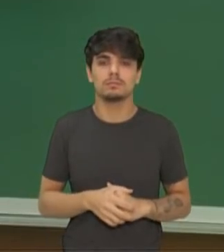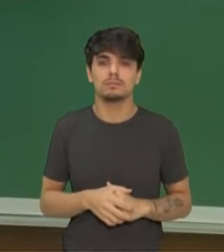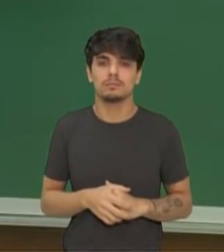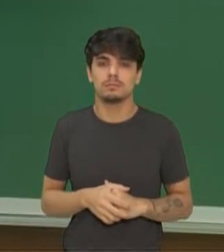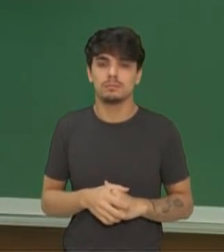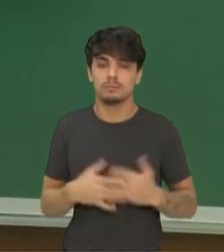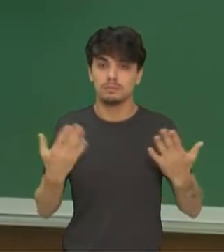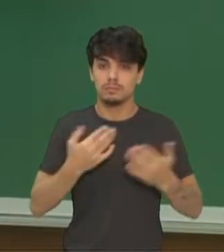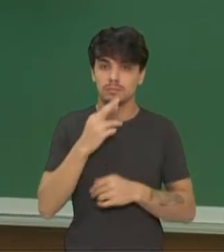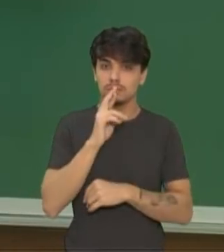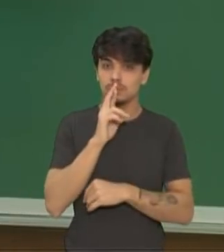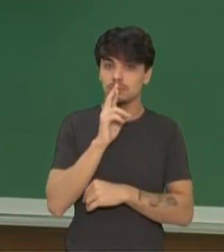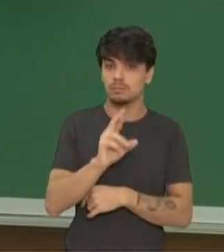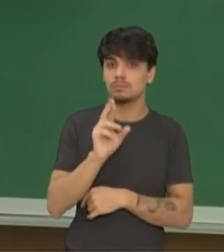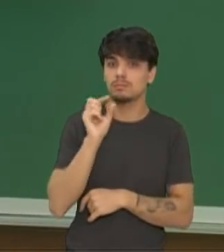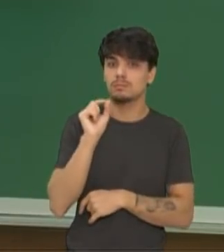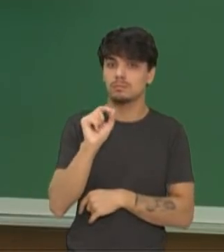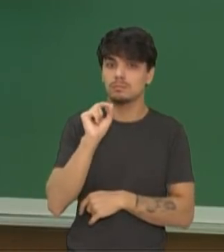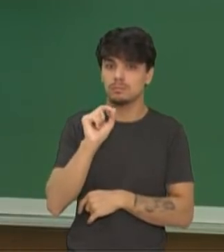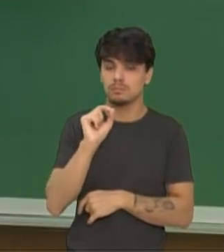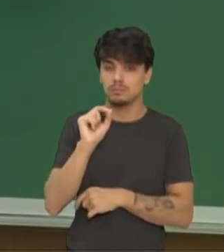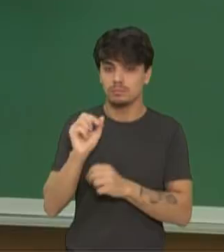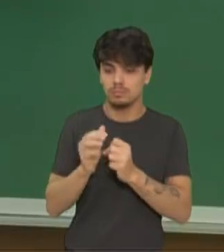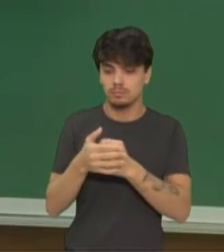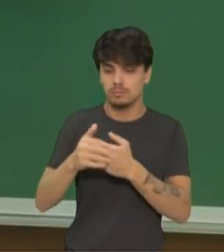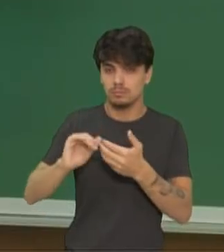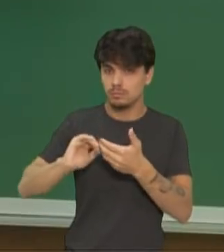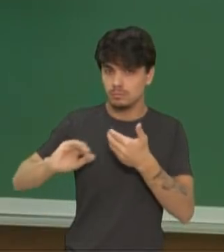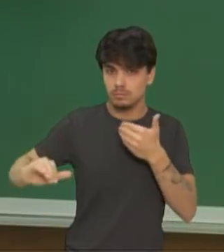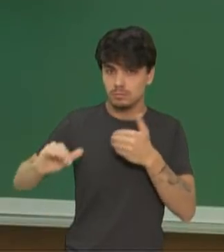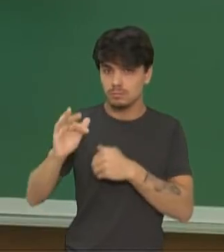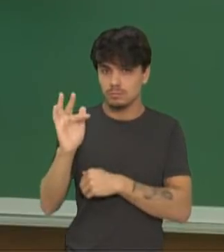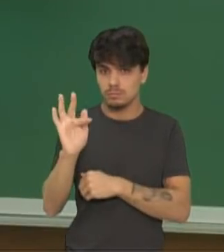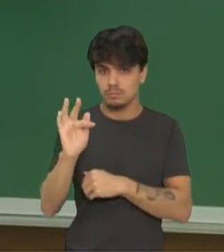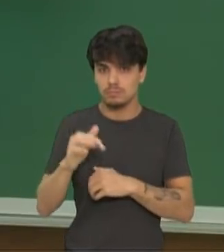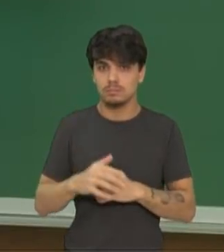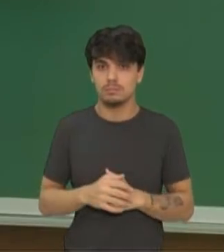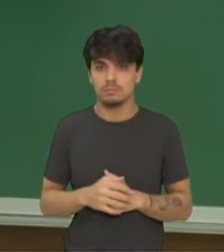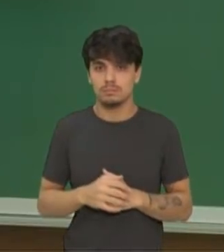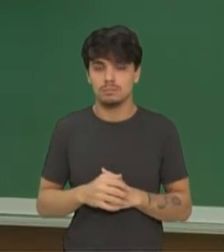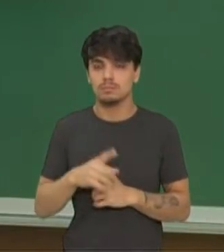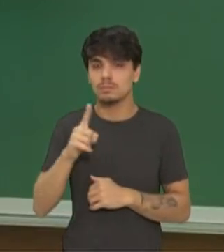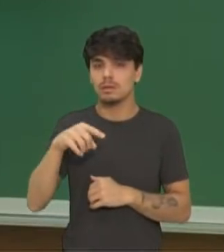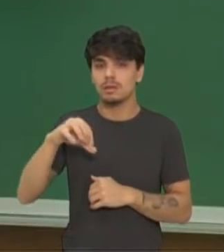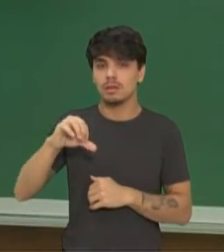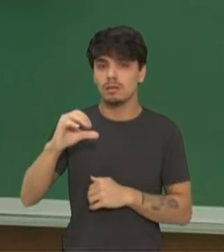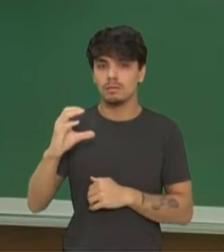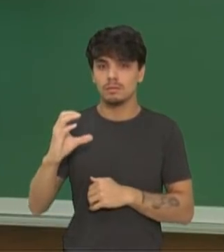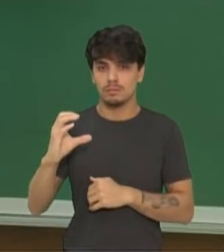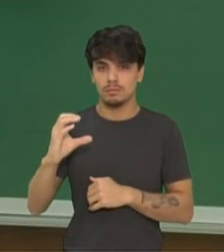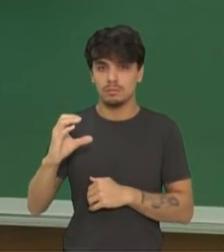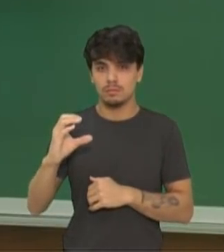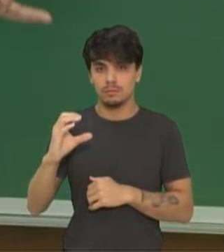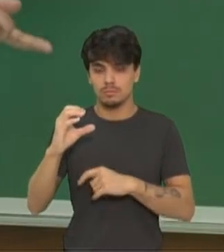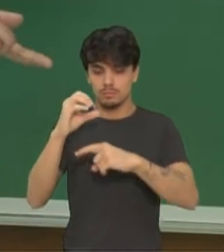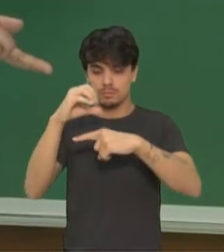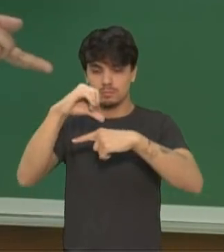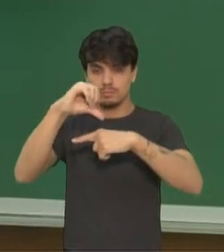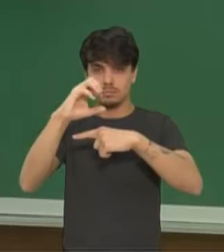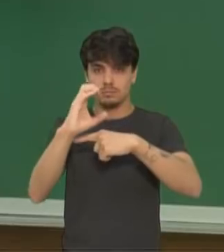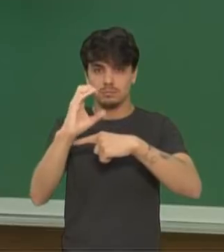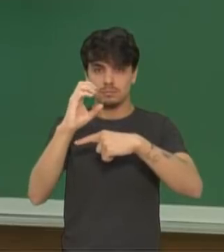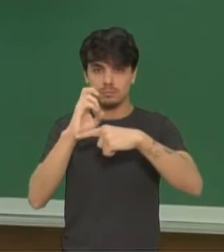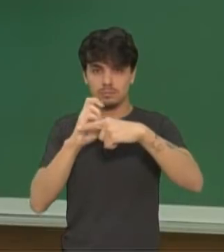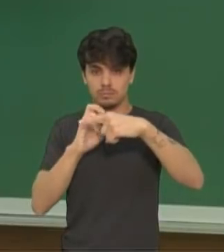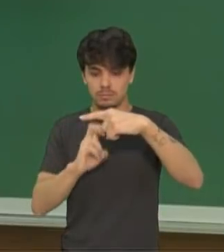nossa resposta, né, isolando na incógnita F, é 9C sobre 5